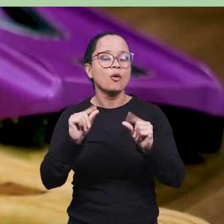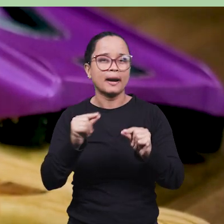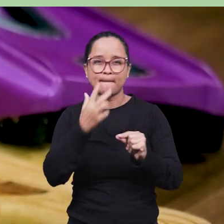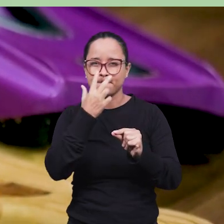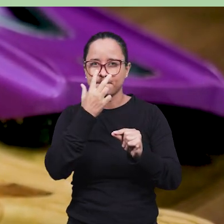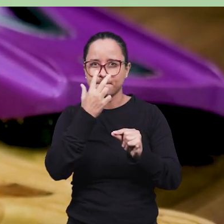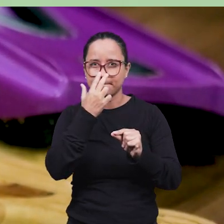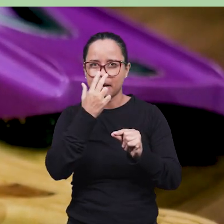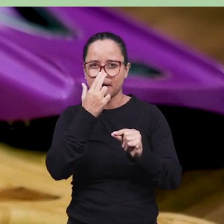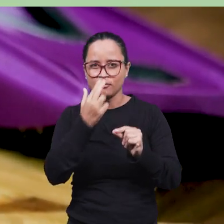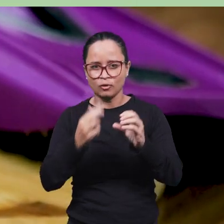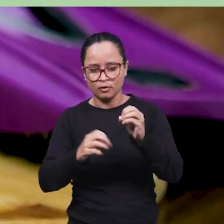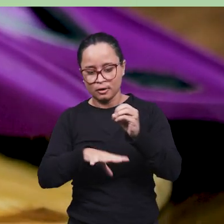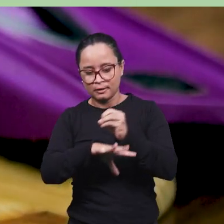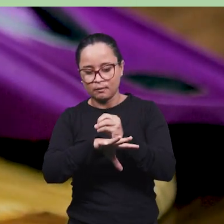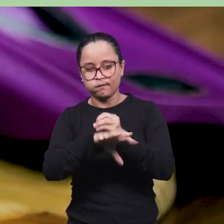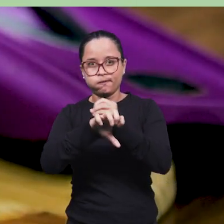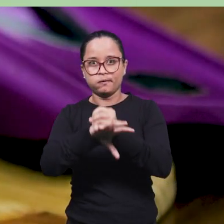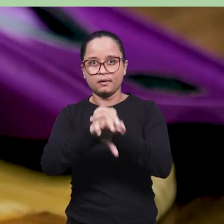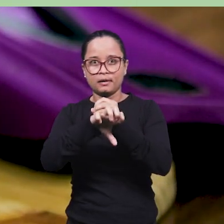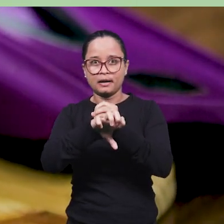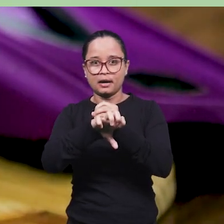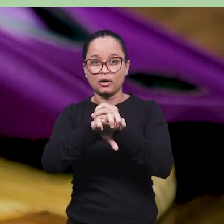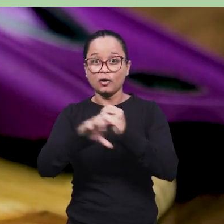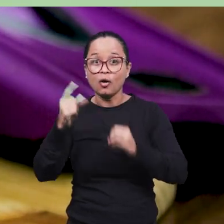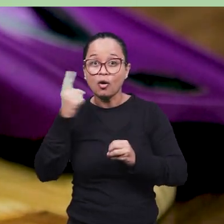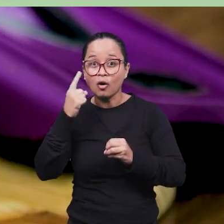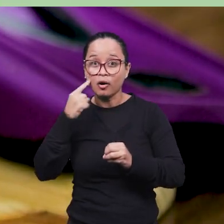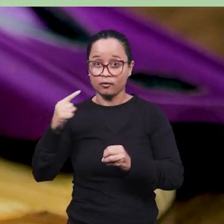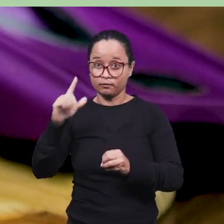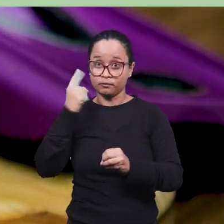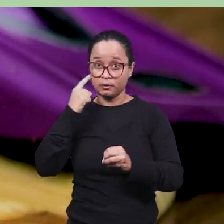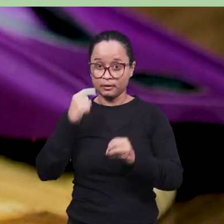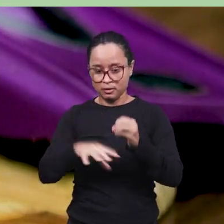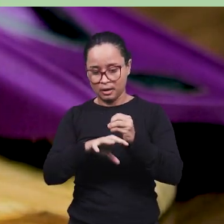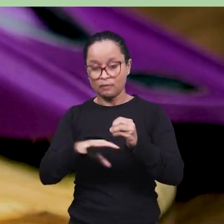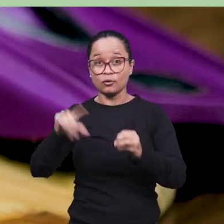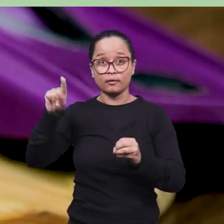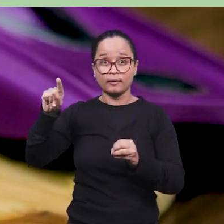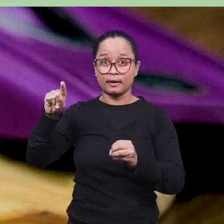Veja que o utensílio tem as garras. Basta colocar